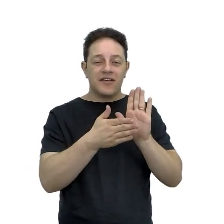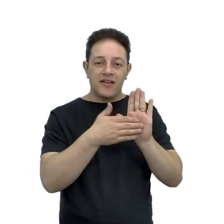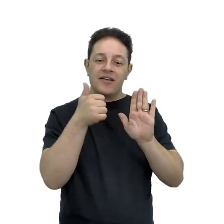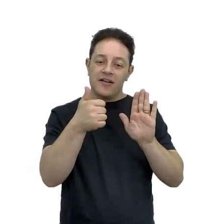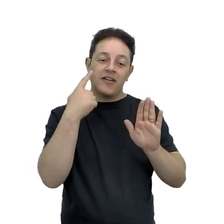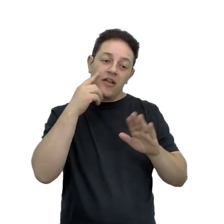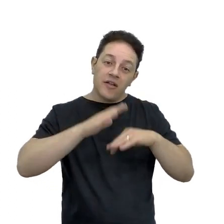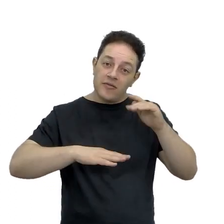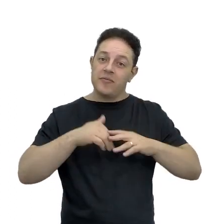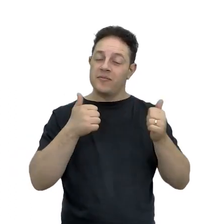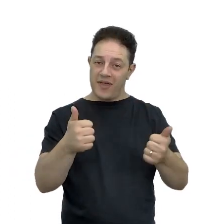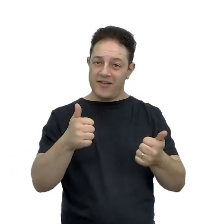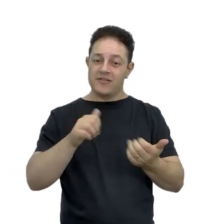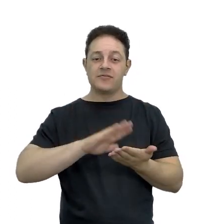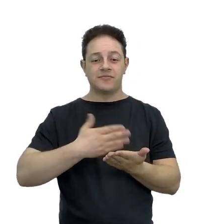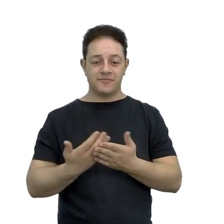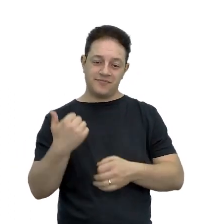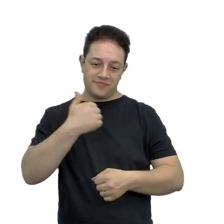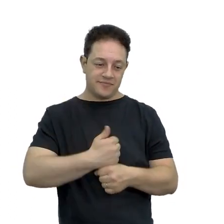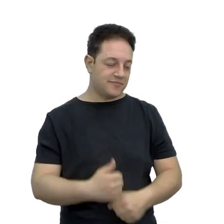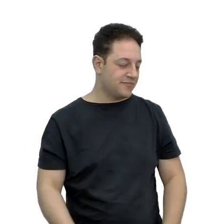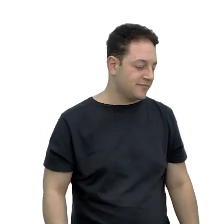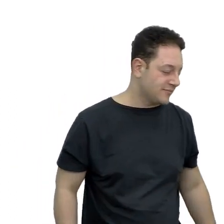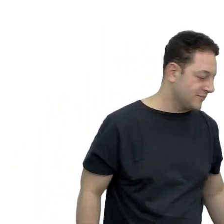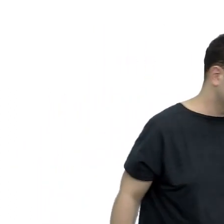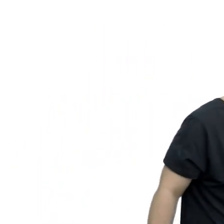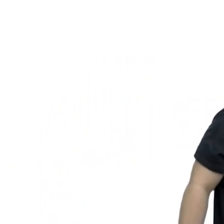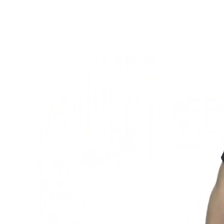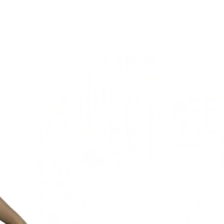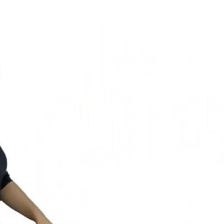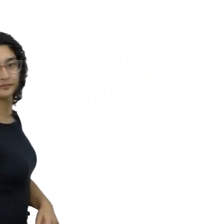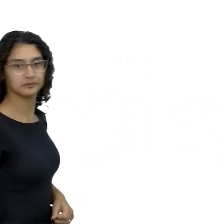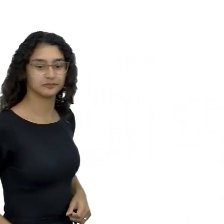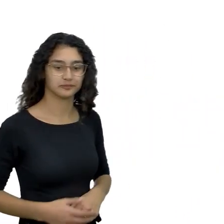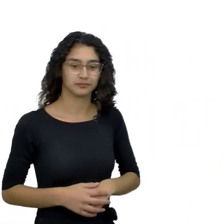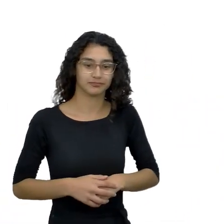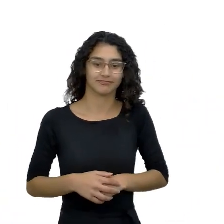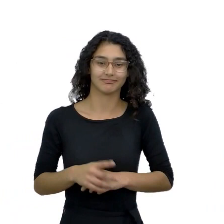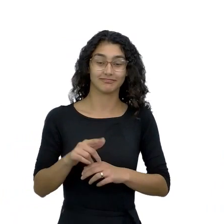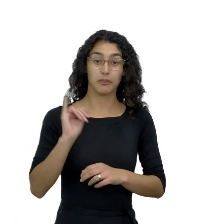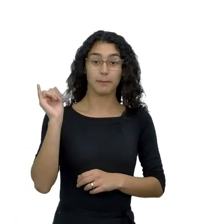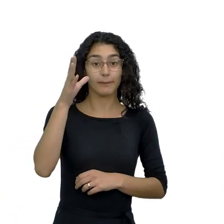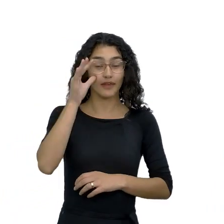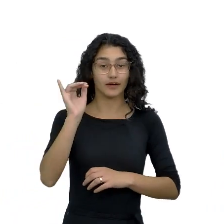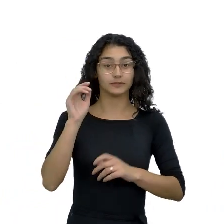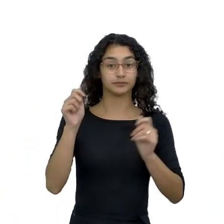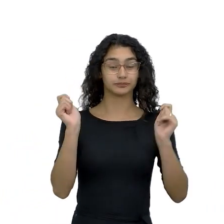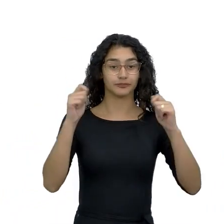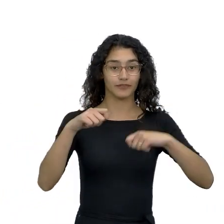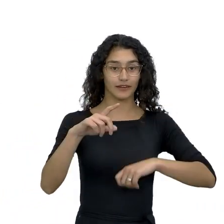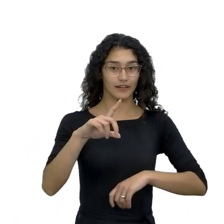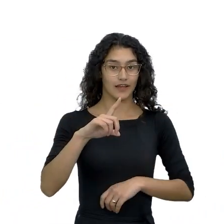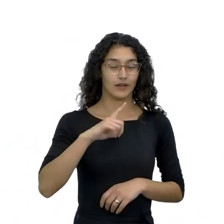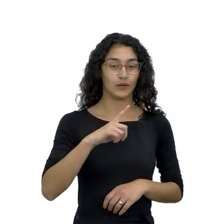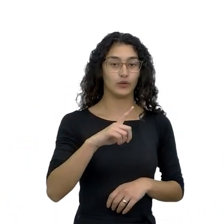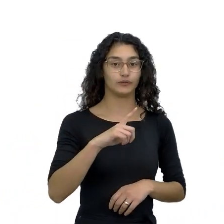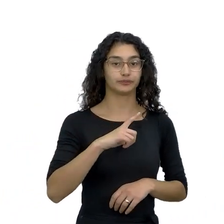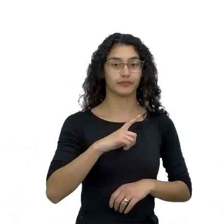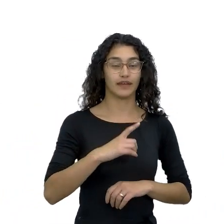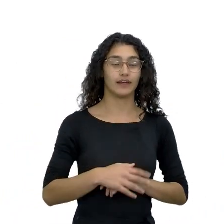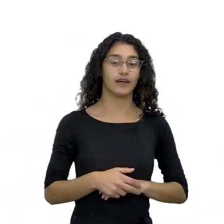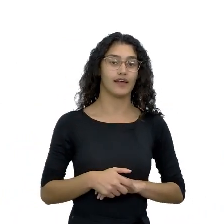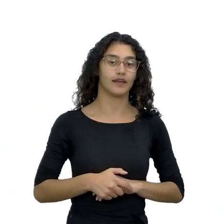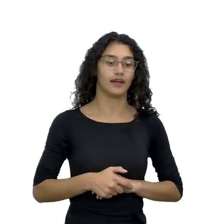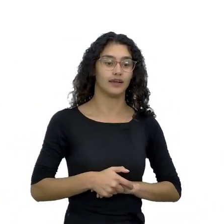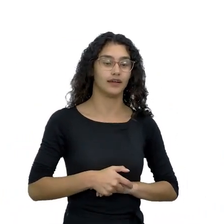da habilidade. Então, é muito interessante essa possibilidade. E você também pode